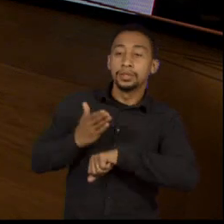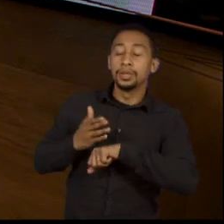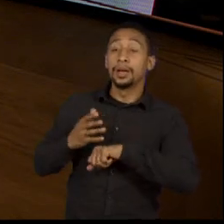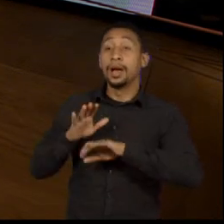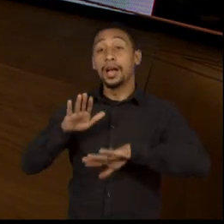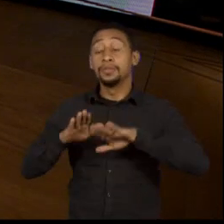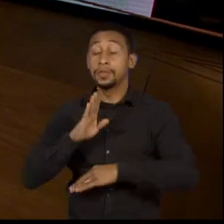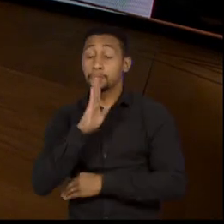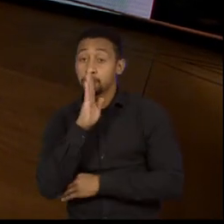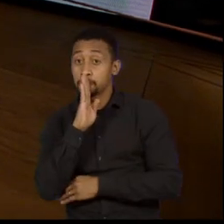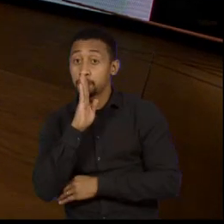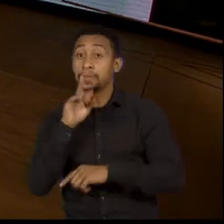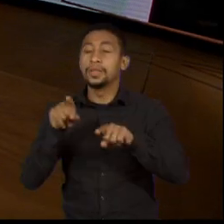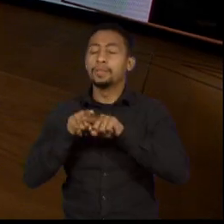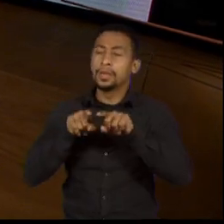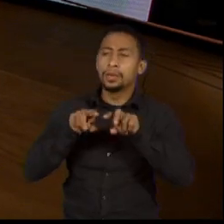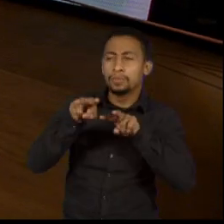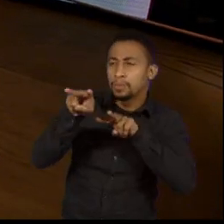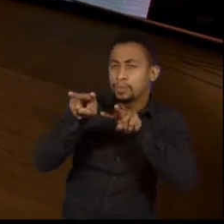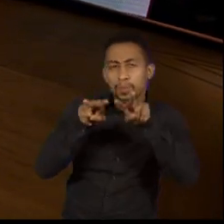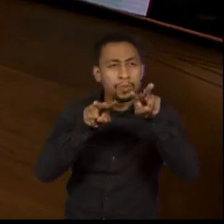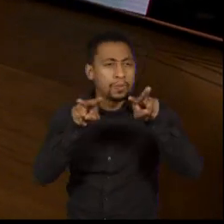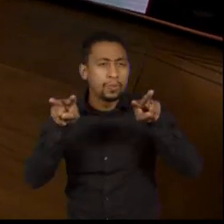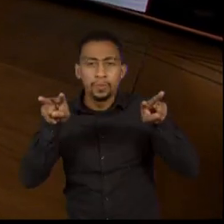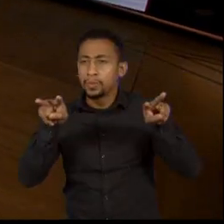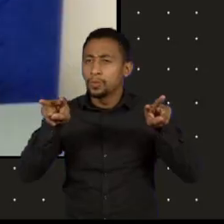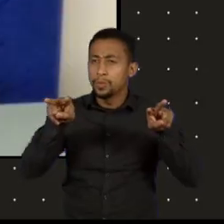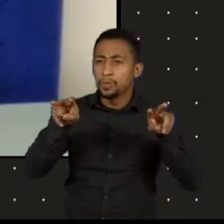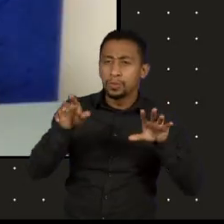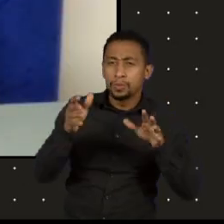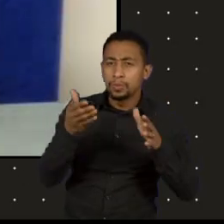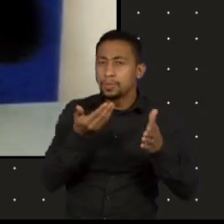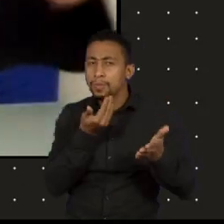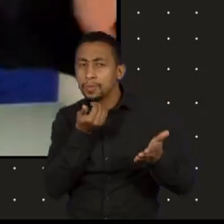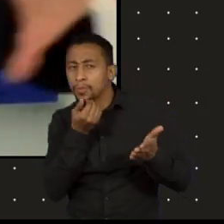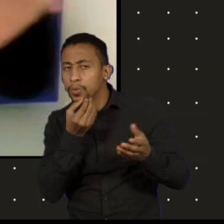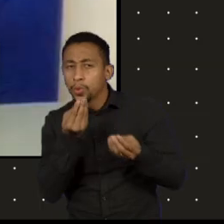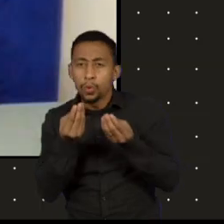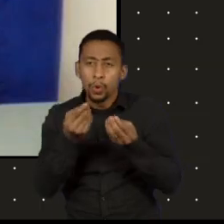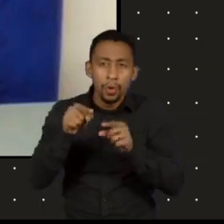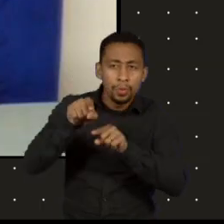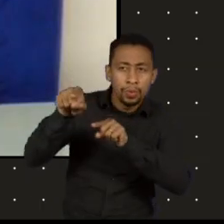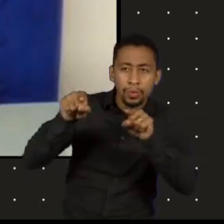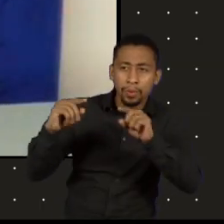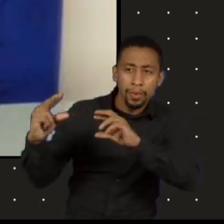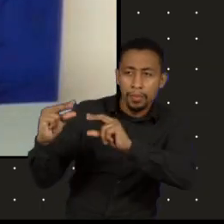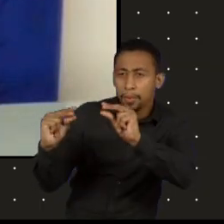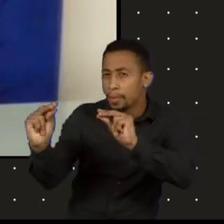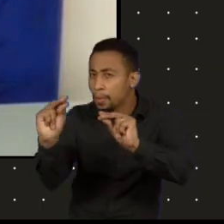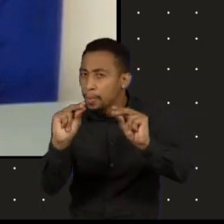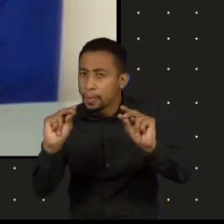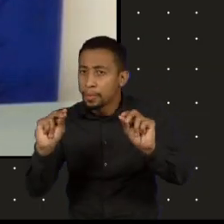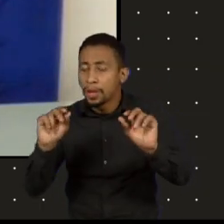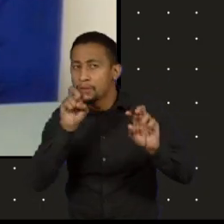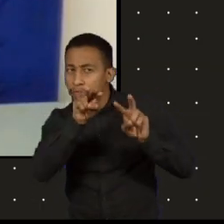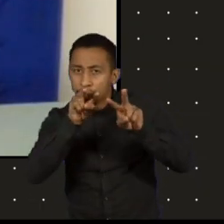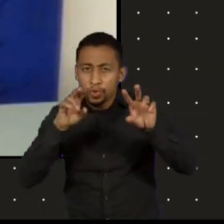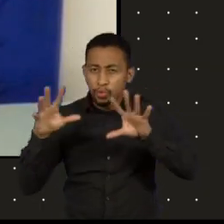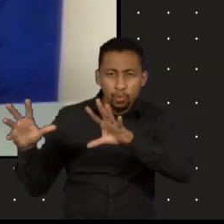eu gosto de ouvir o público e sentir como é que está o público entrando, aquele burburinho. Eu sei tudo que está no